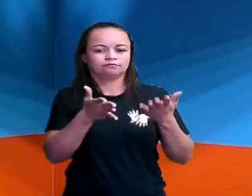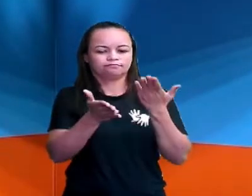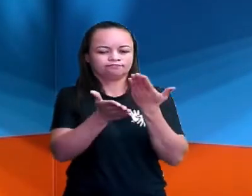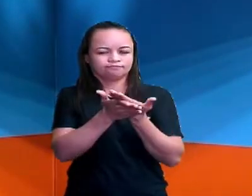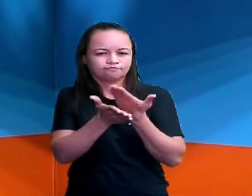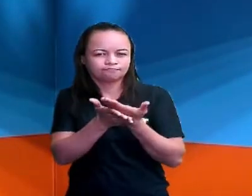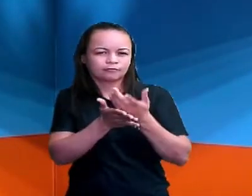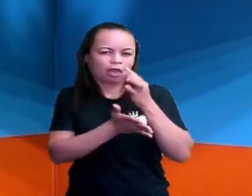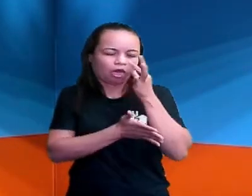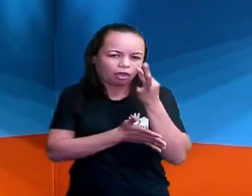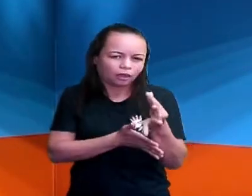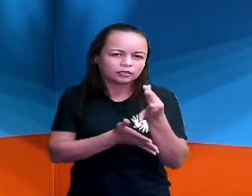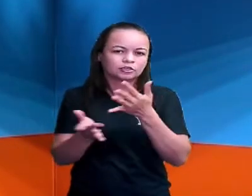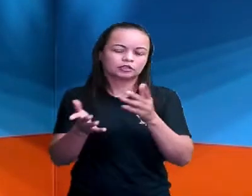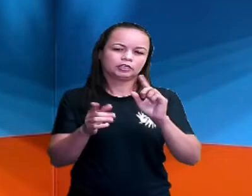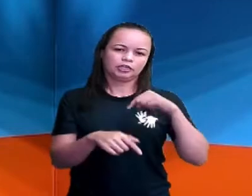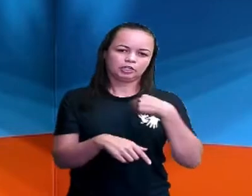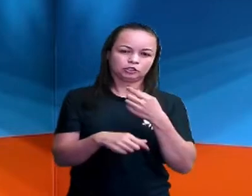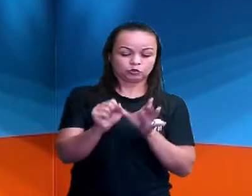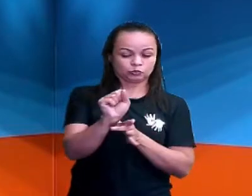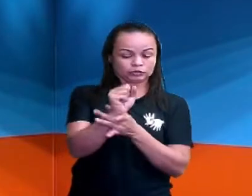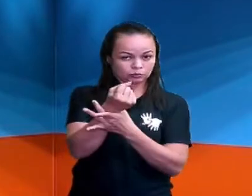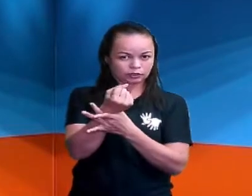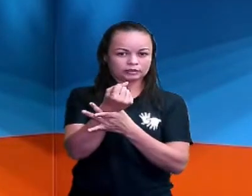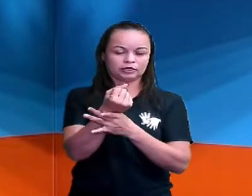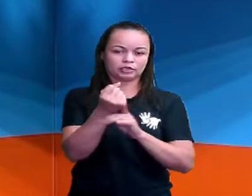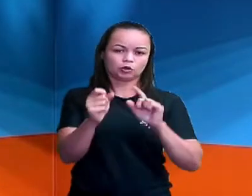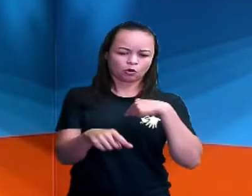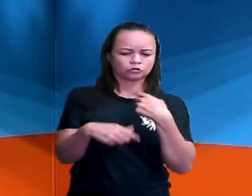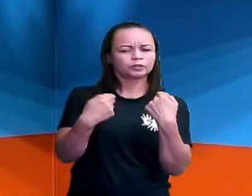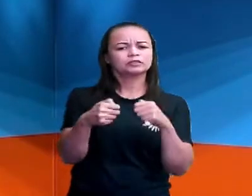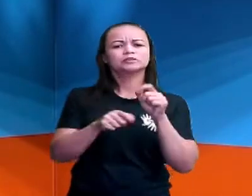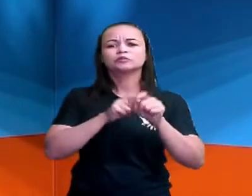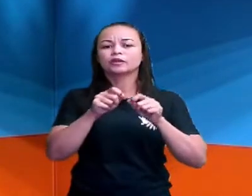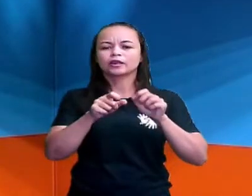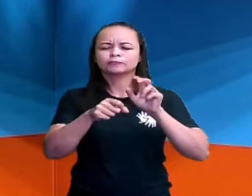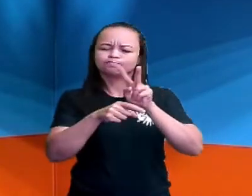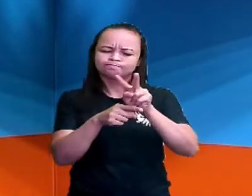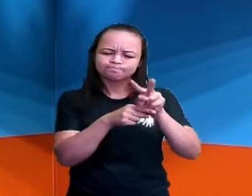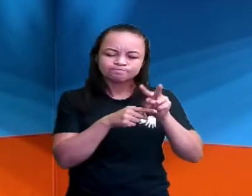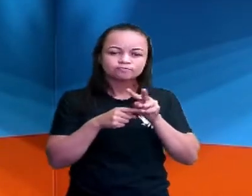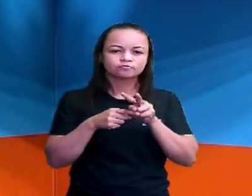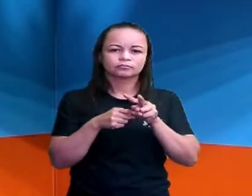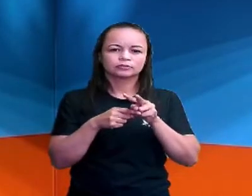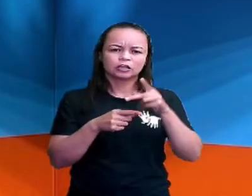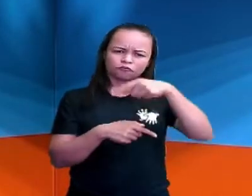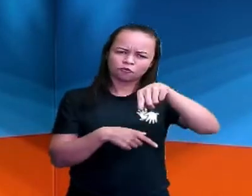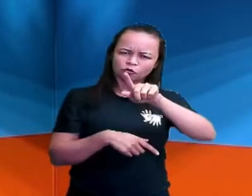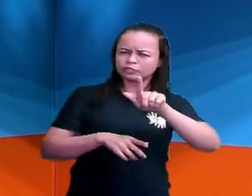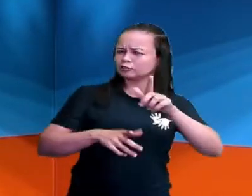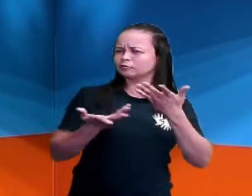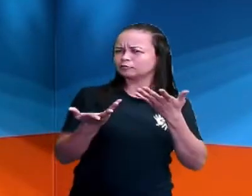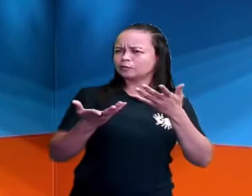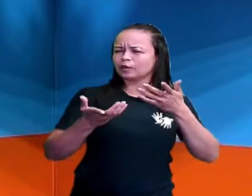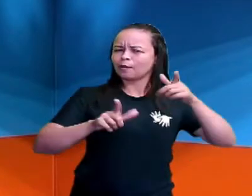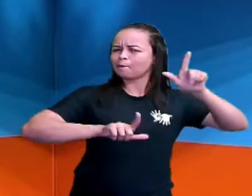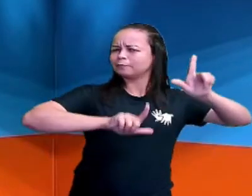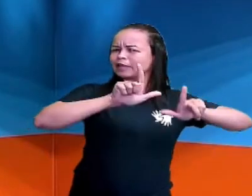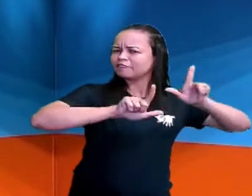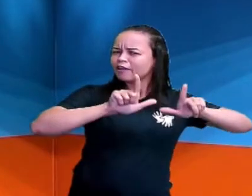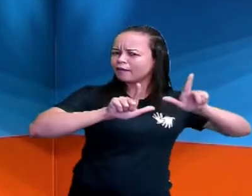segurança. A gente precisa se prevenir, né? E eu queria saber, vocês estão acompanhando as aulas pela